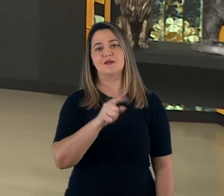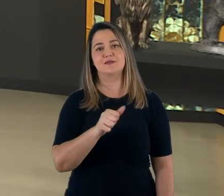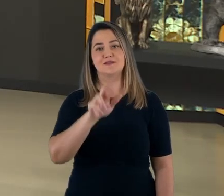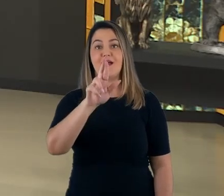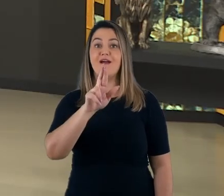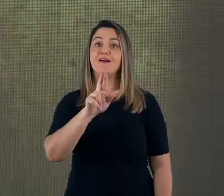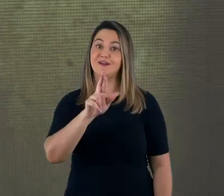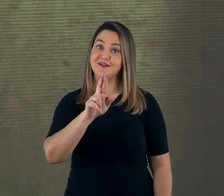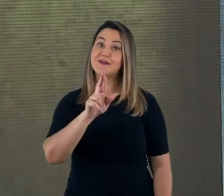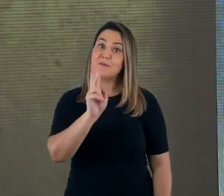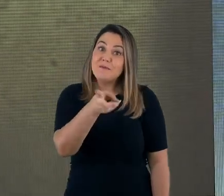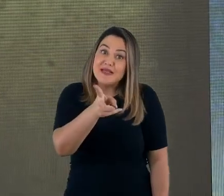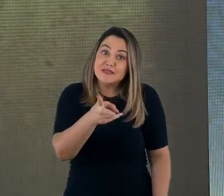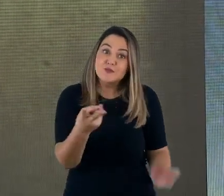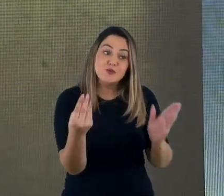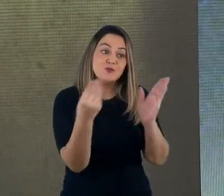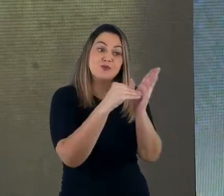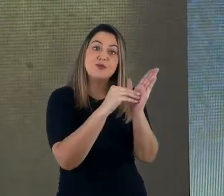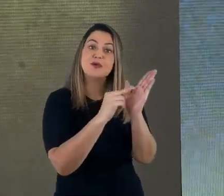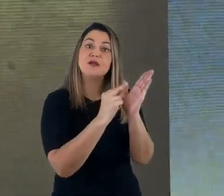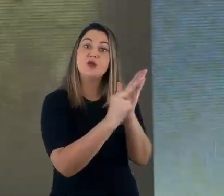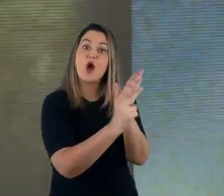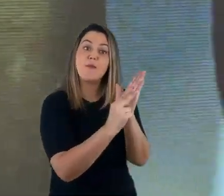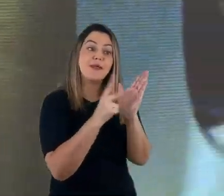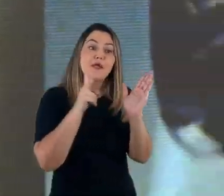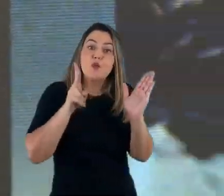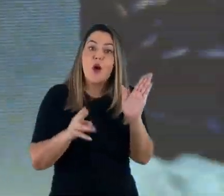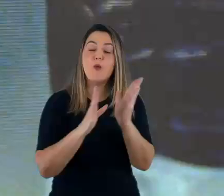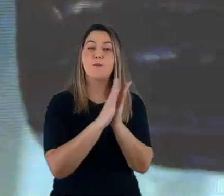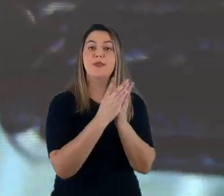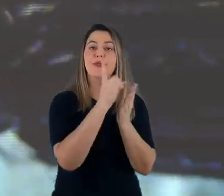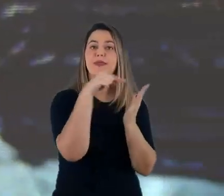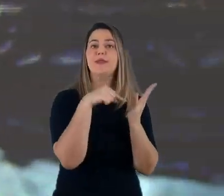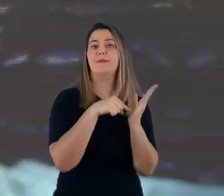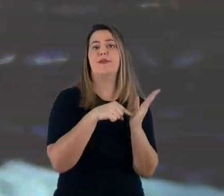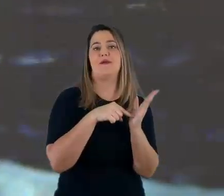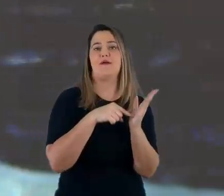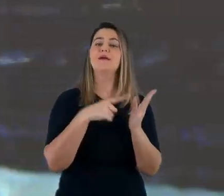Sagrada. Ou seja, nós tínhamos agora uma